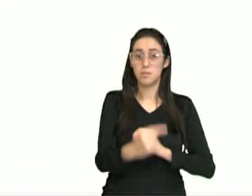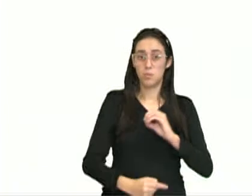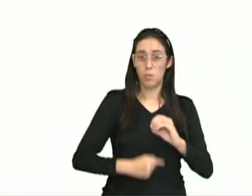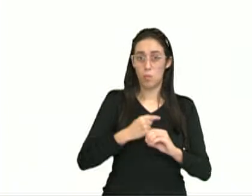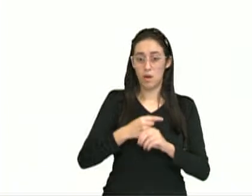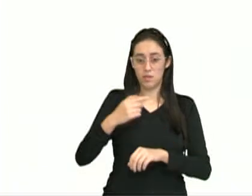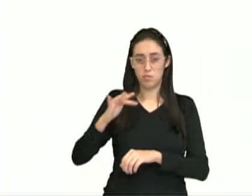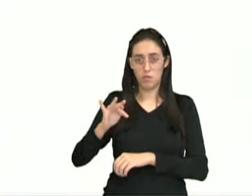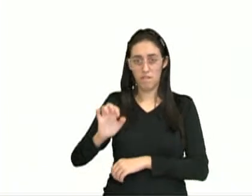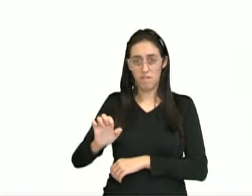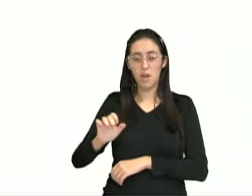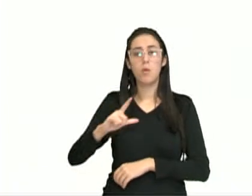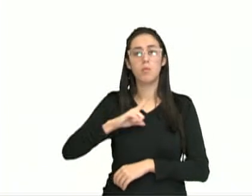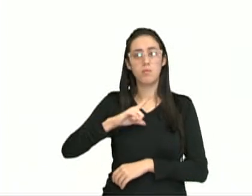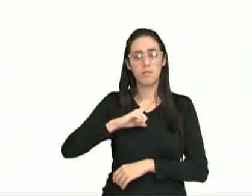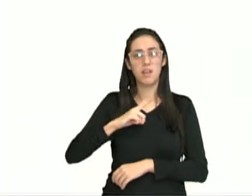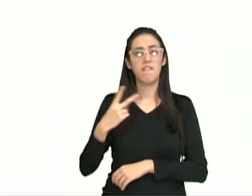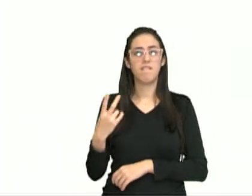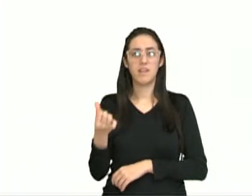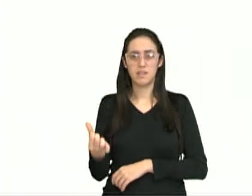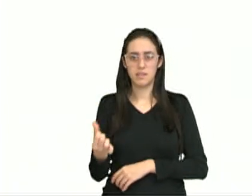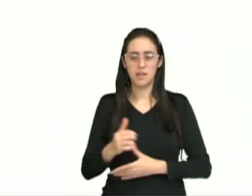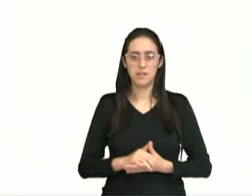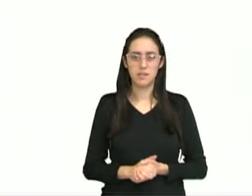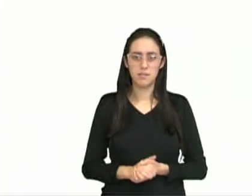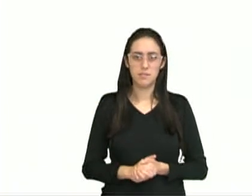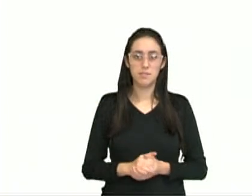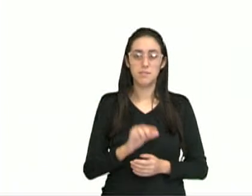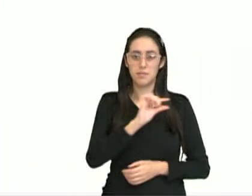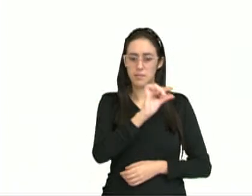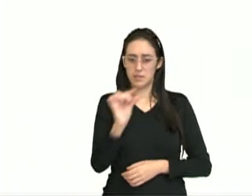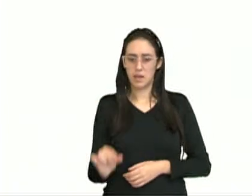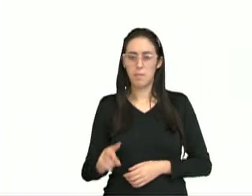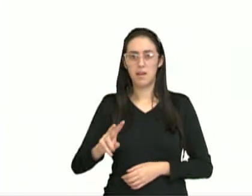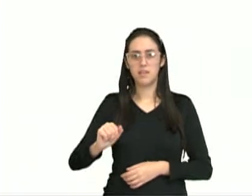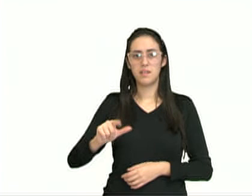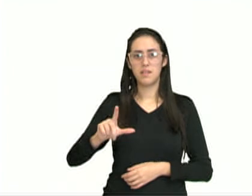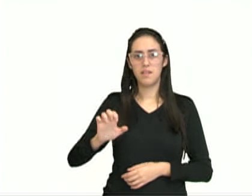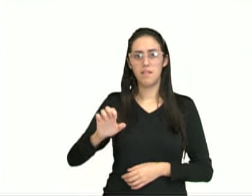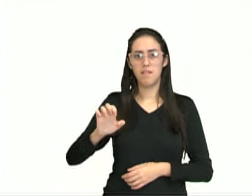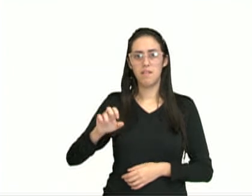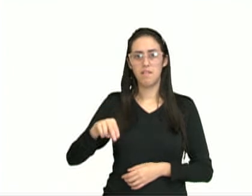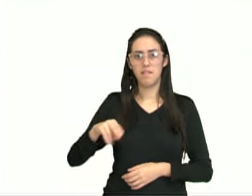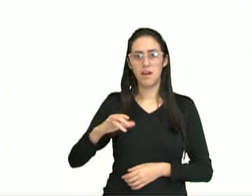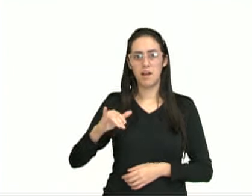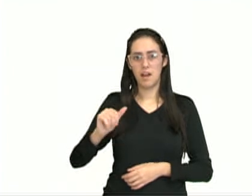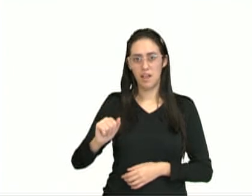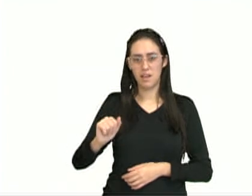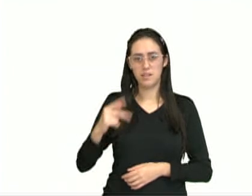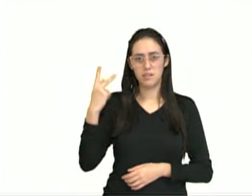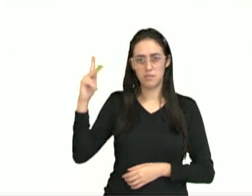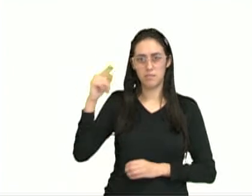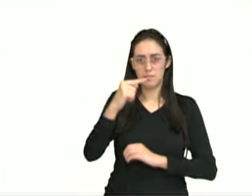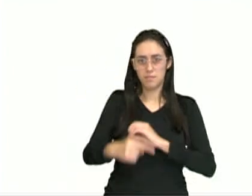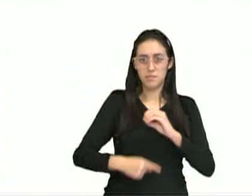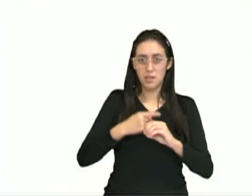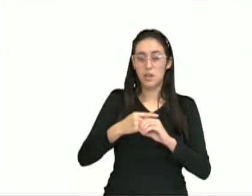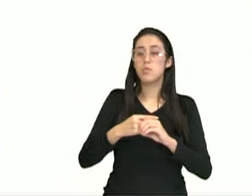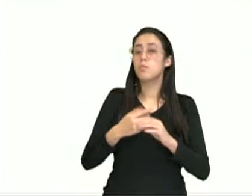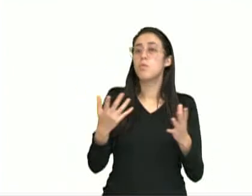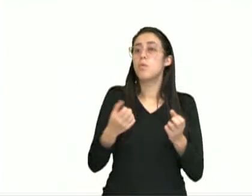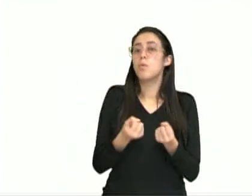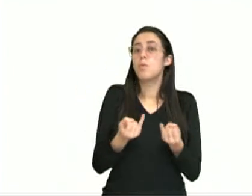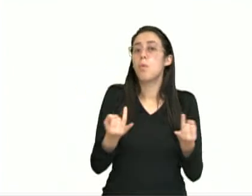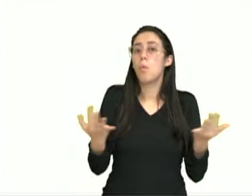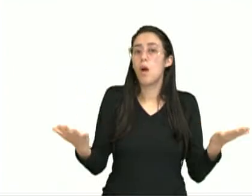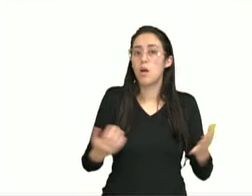tem o Z, número atômico 26. A camada de valência desse átomo tem, então a gente quer